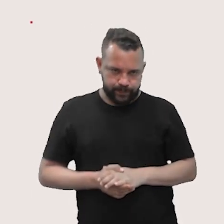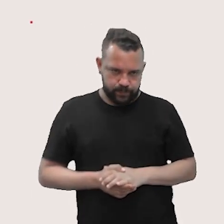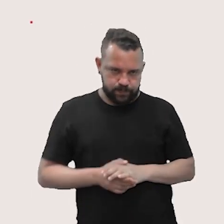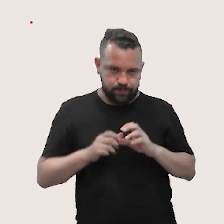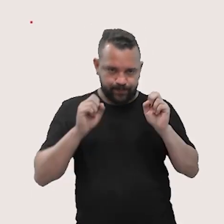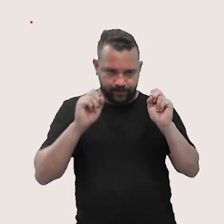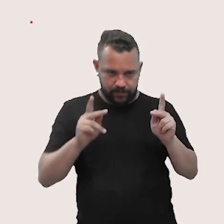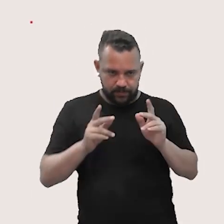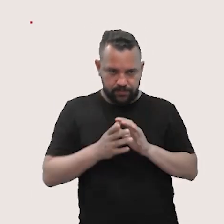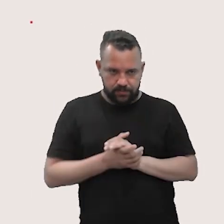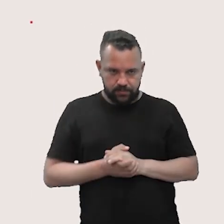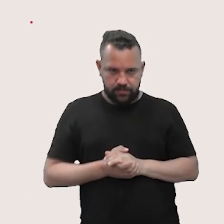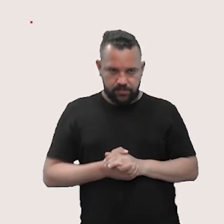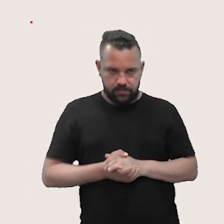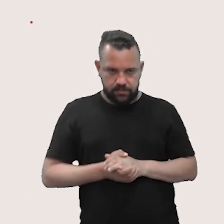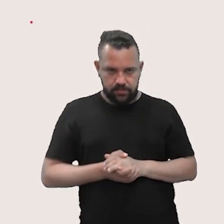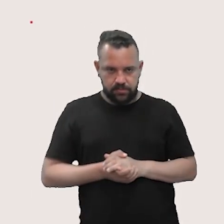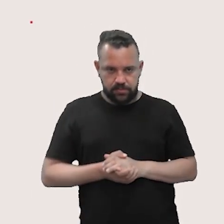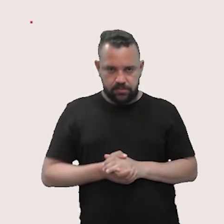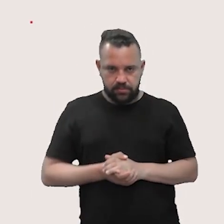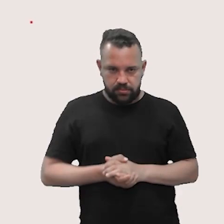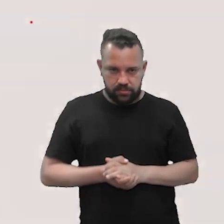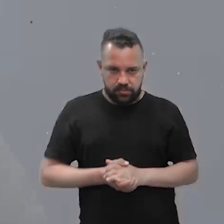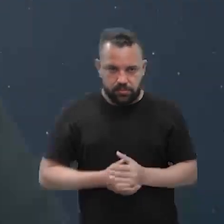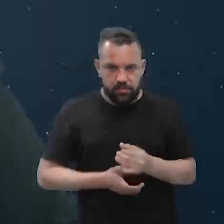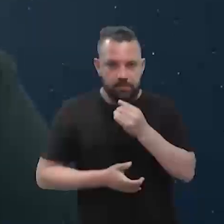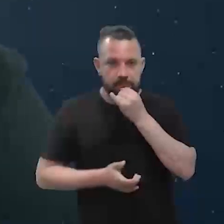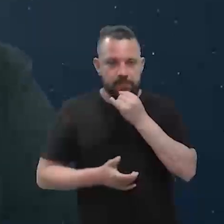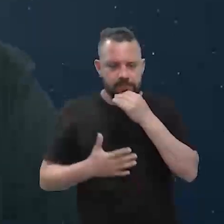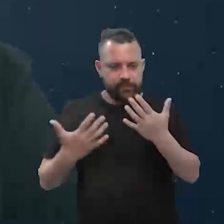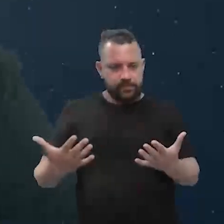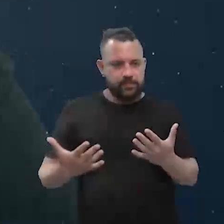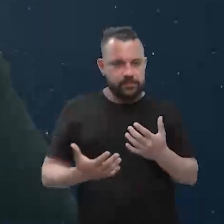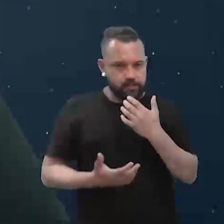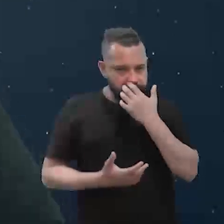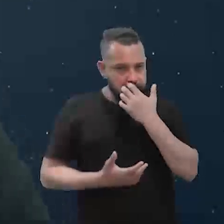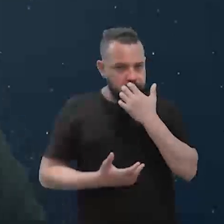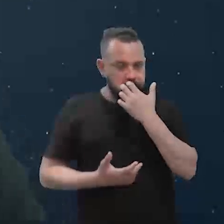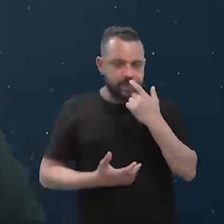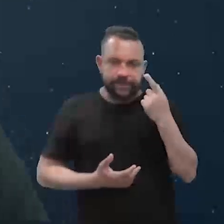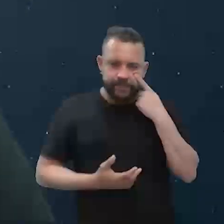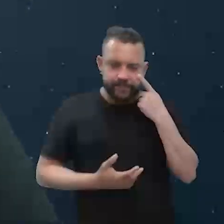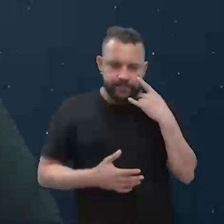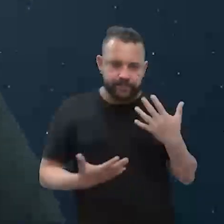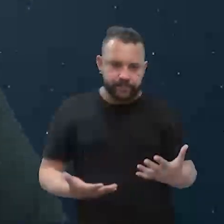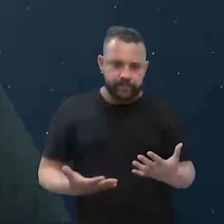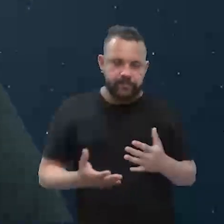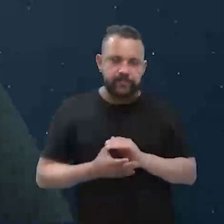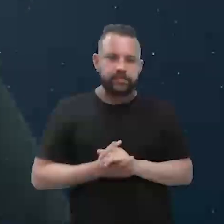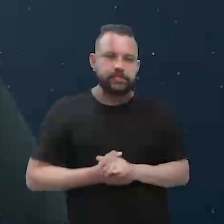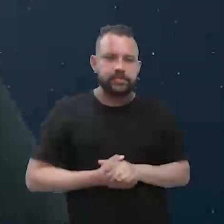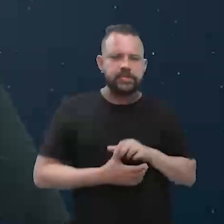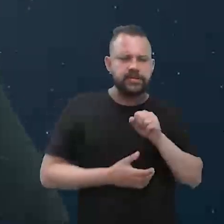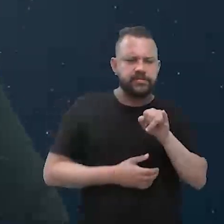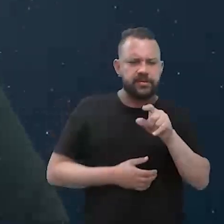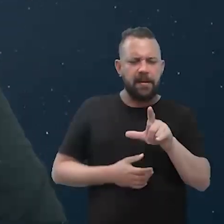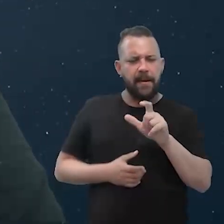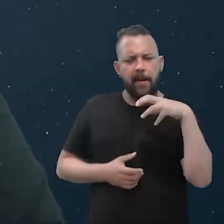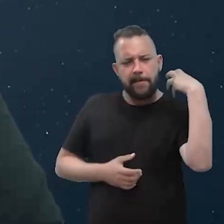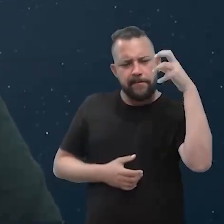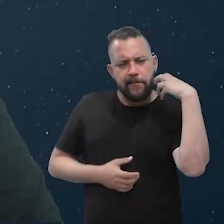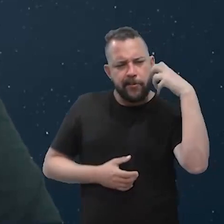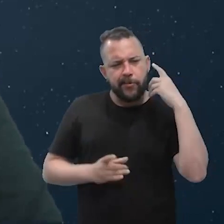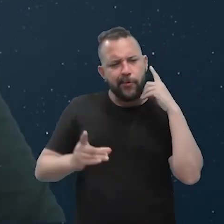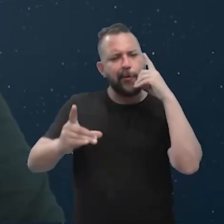Ok? Então, por exemplo, vem comigo, fera. Vem comigo. Presta atenção. Se você pega uma música,